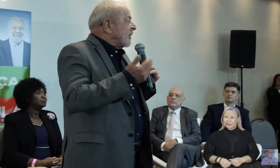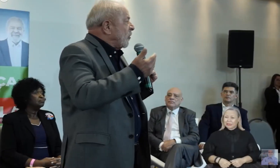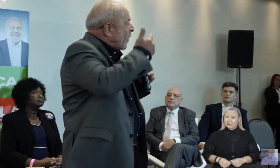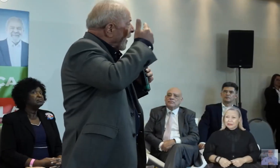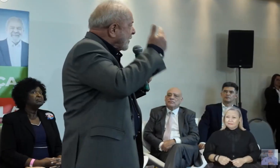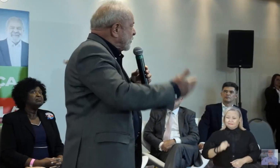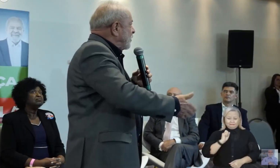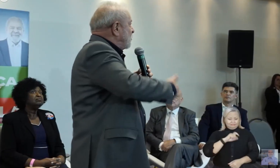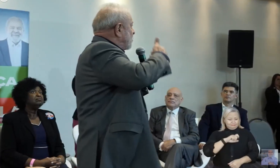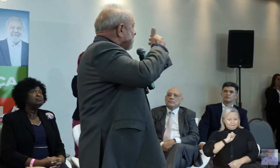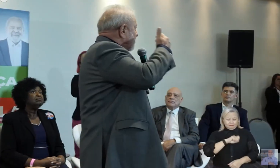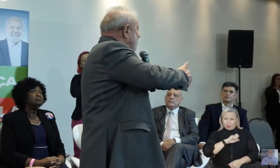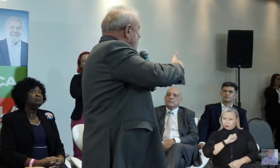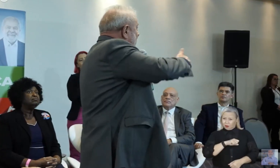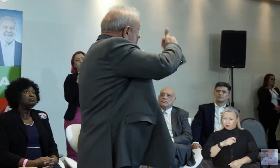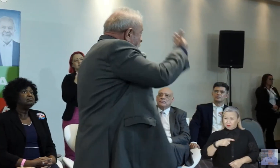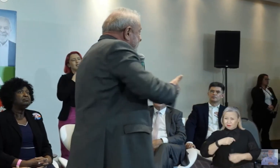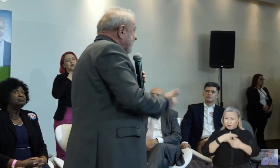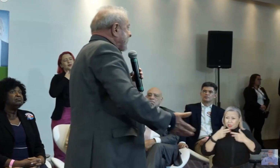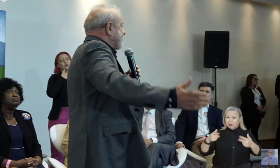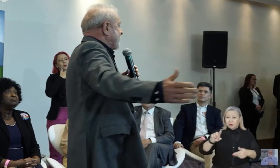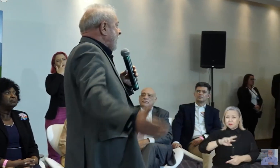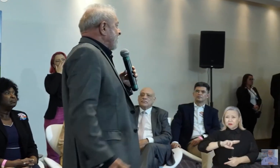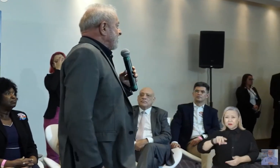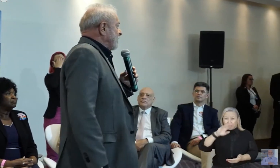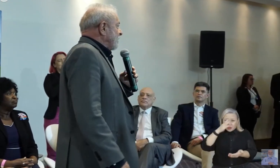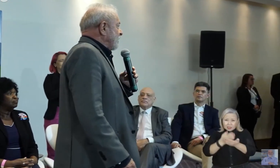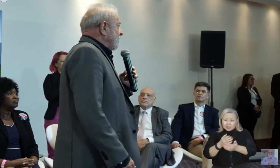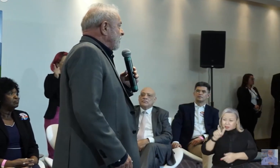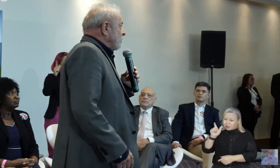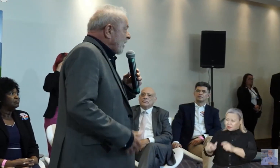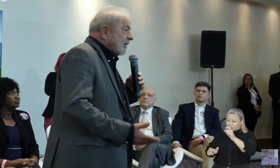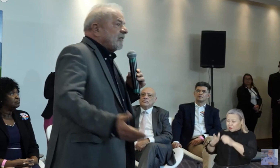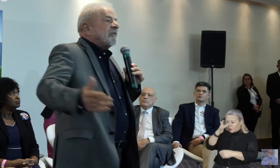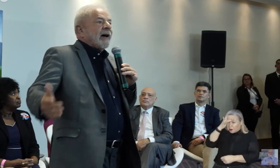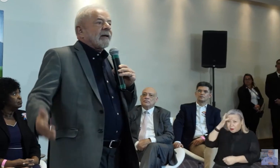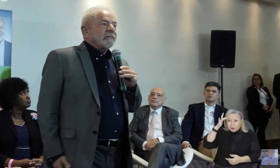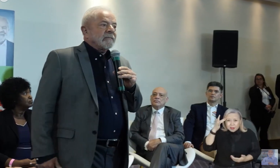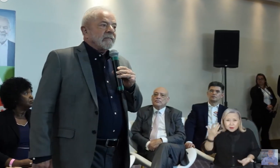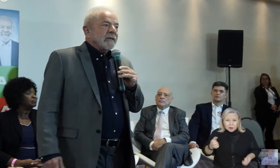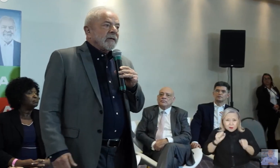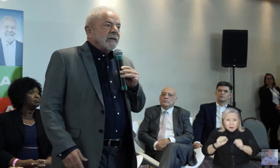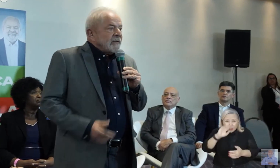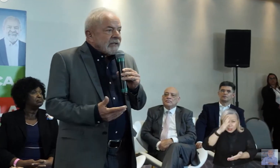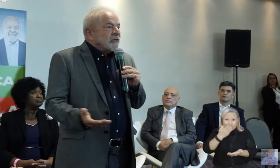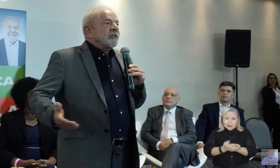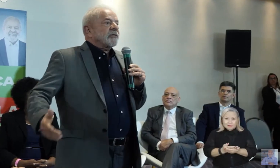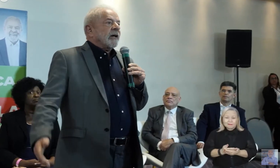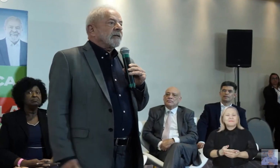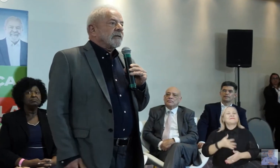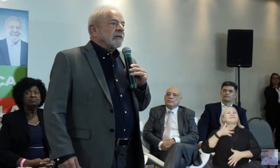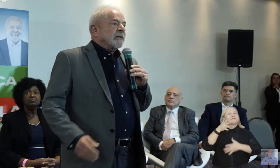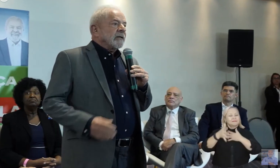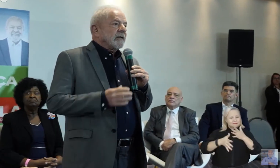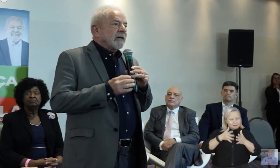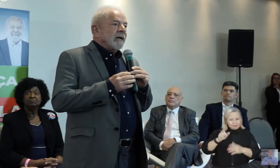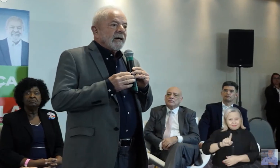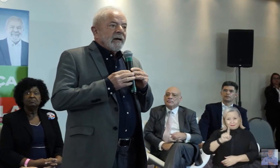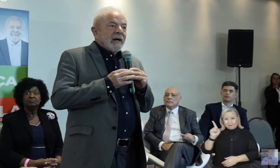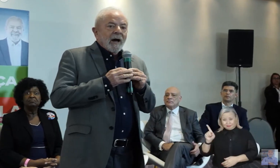Tem coisa que eu não acredito que um ser humano possa acreditar. Mas eles falam. E tem gente que